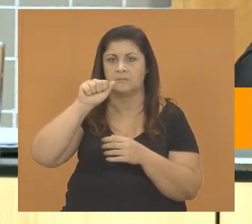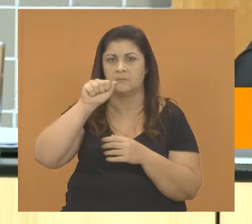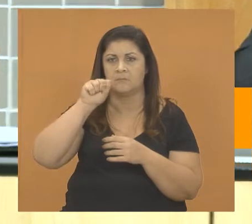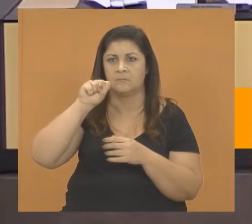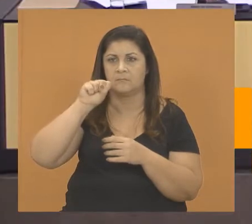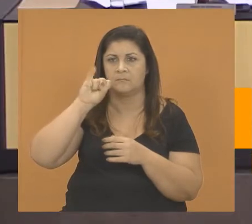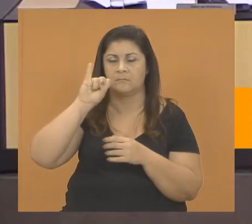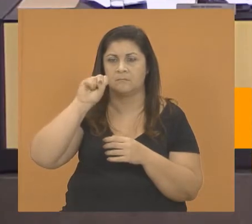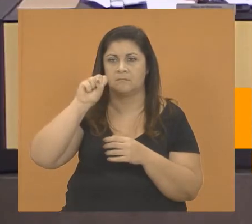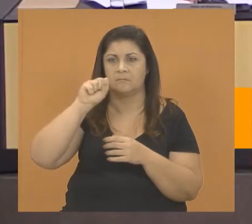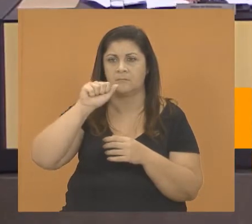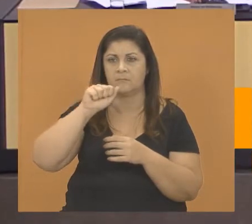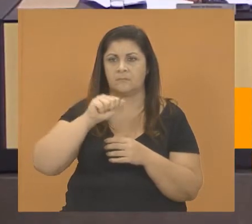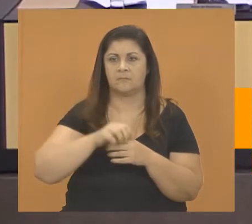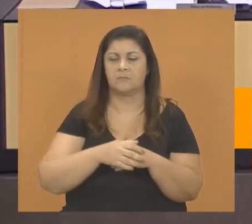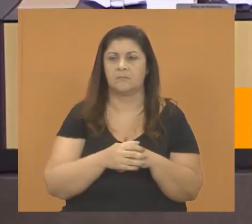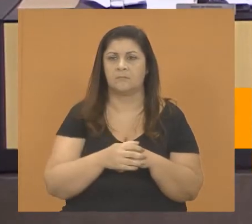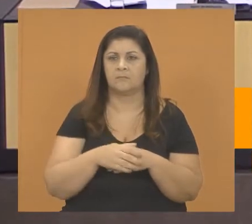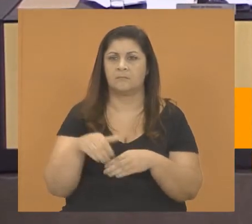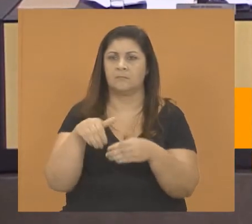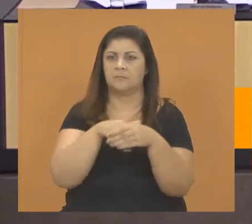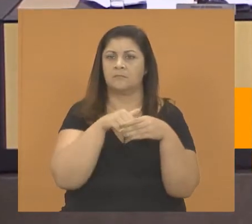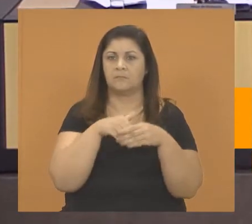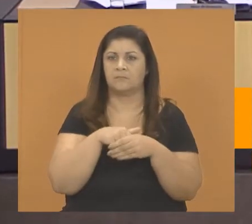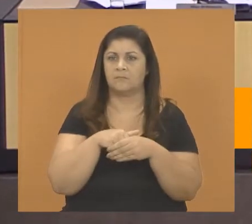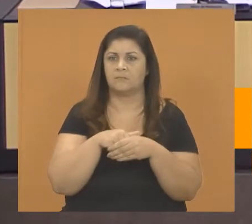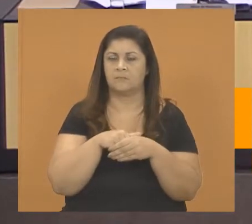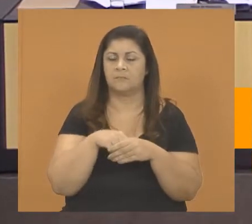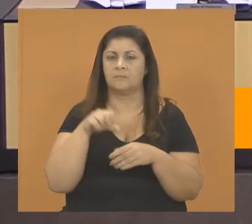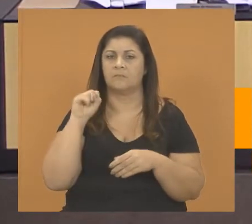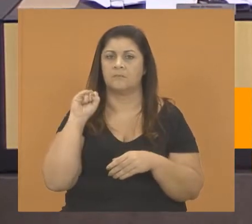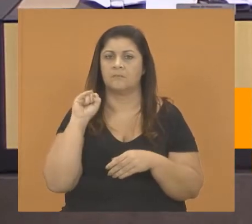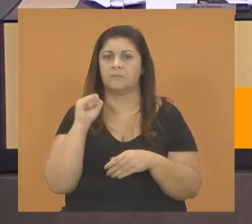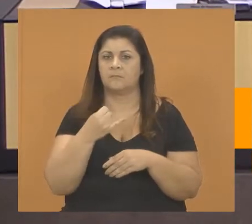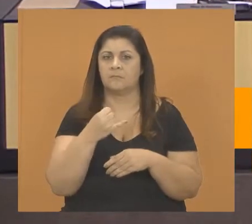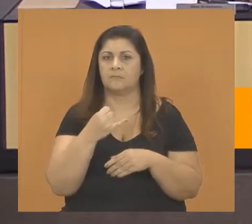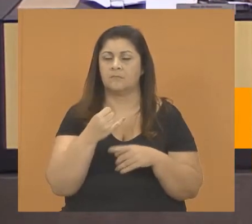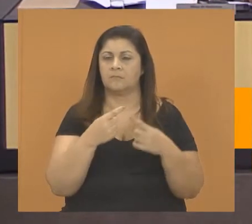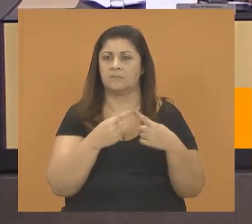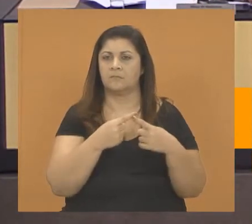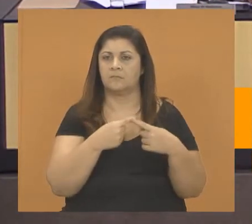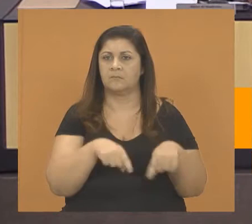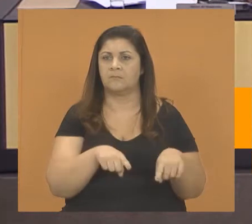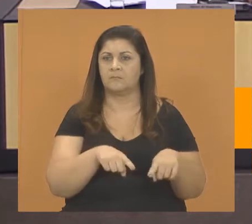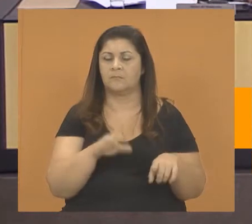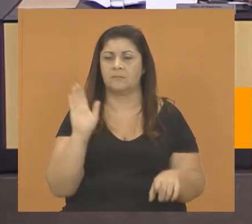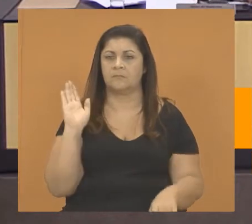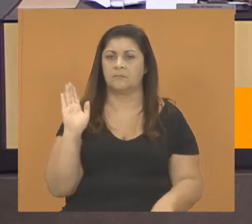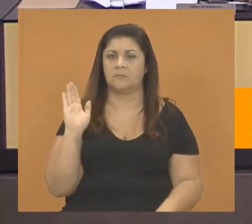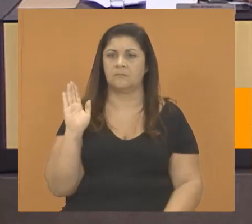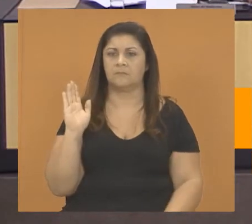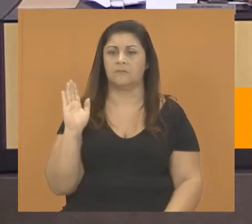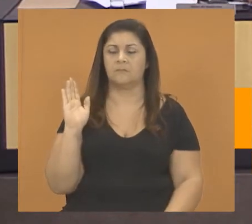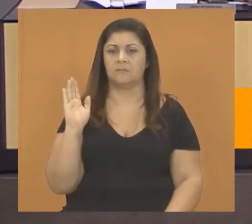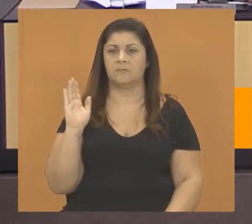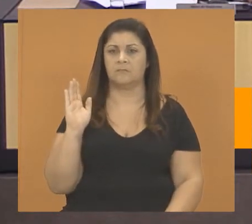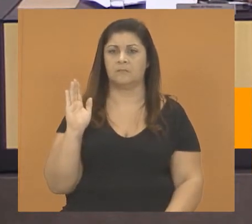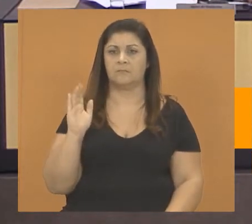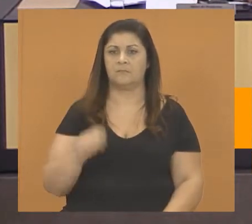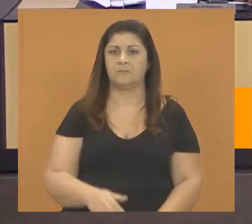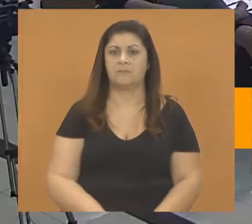mensagem modificativa e vou em votação os que forem encontraram se manifeste levantando o braço